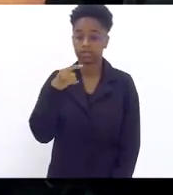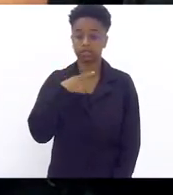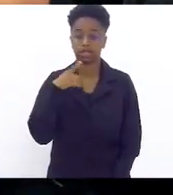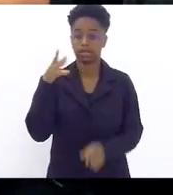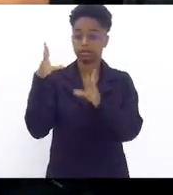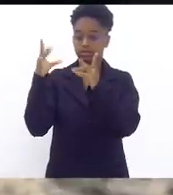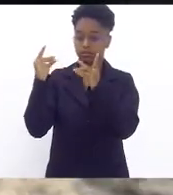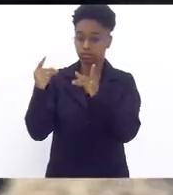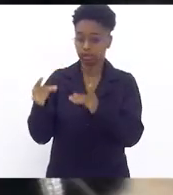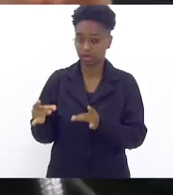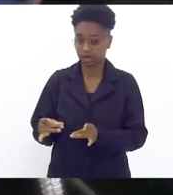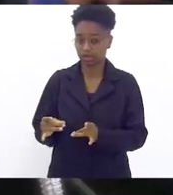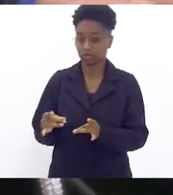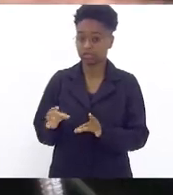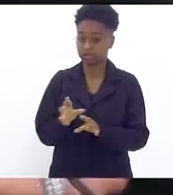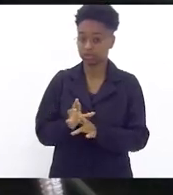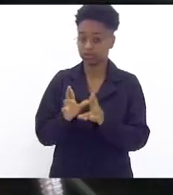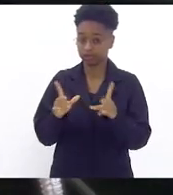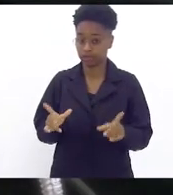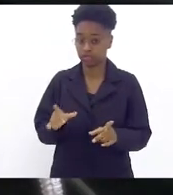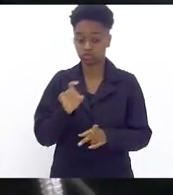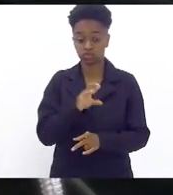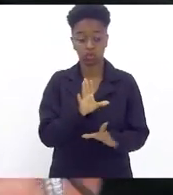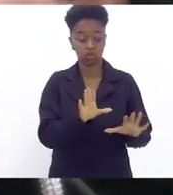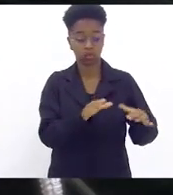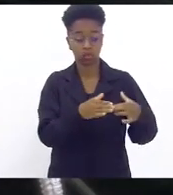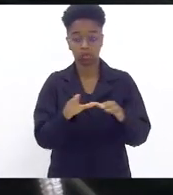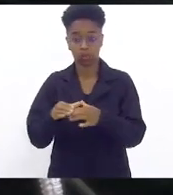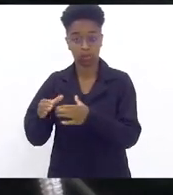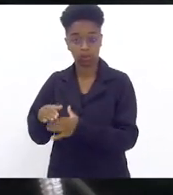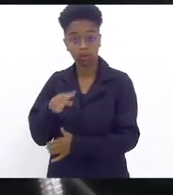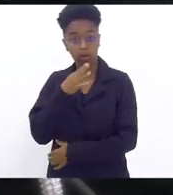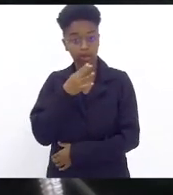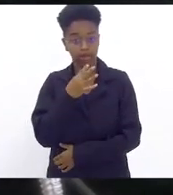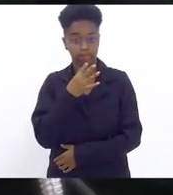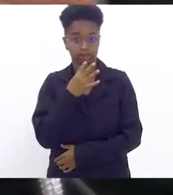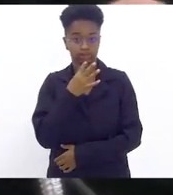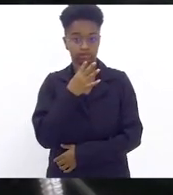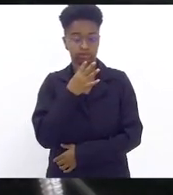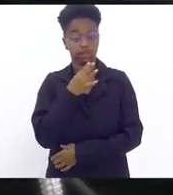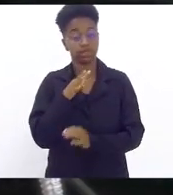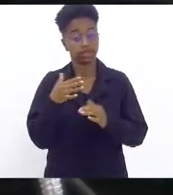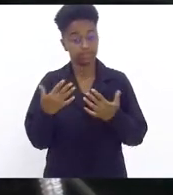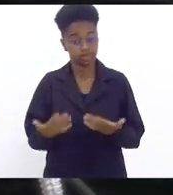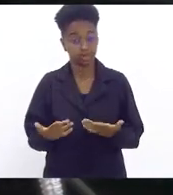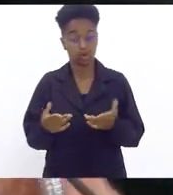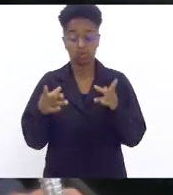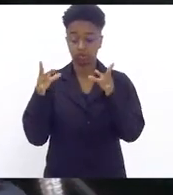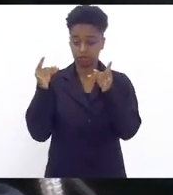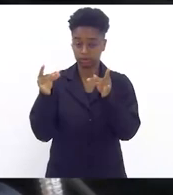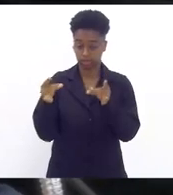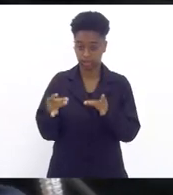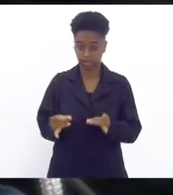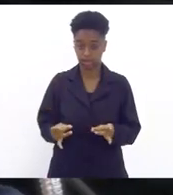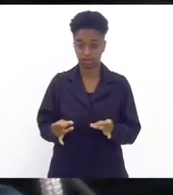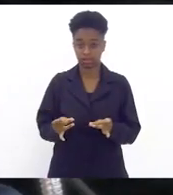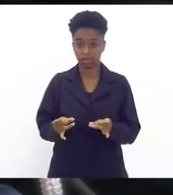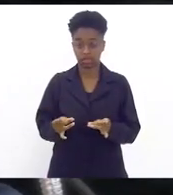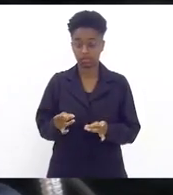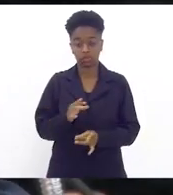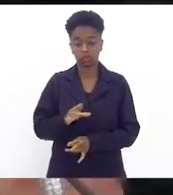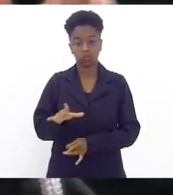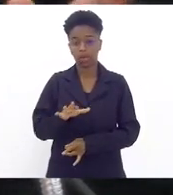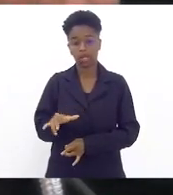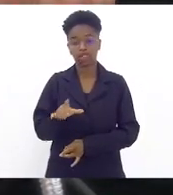especificidades que só aquela comunidade escolar conhece e essas especificidades não está